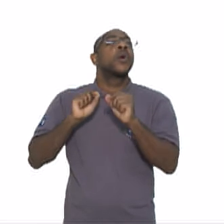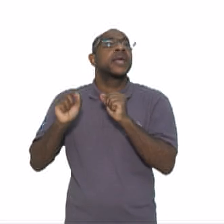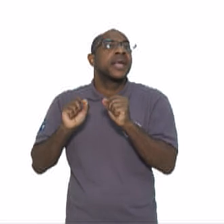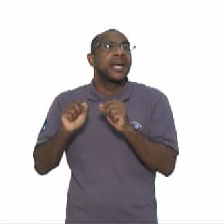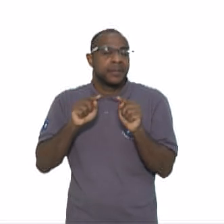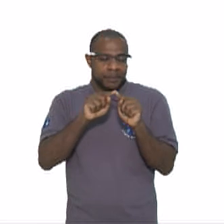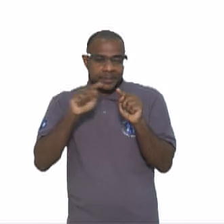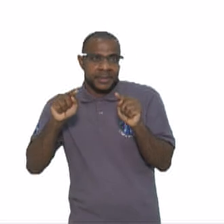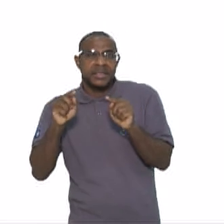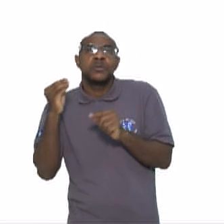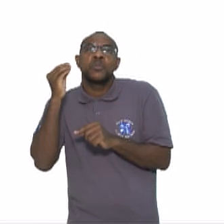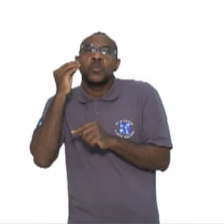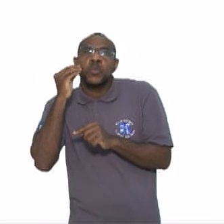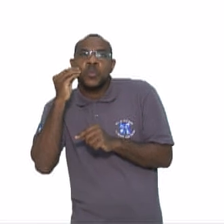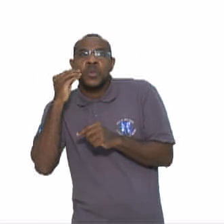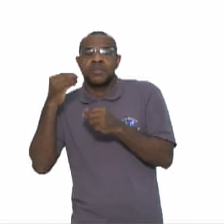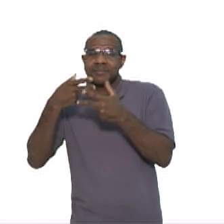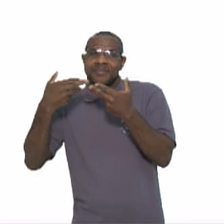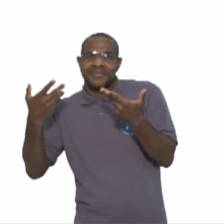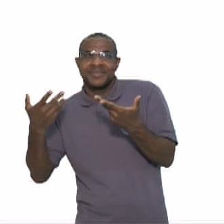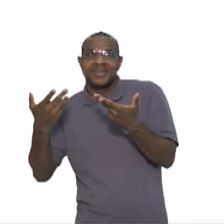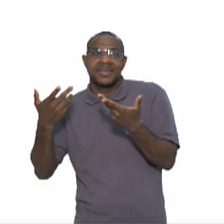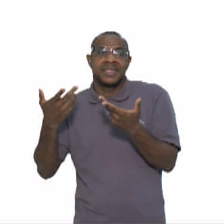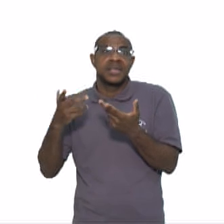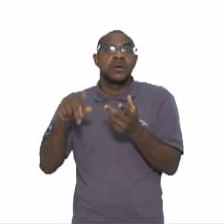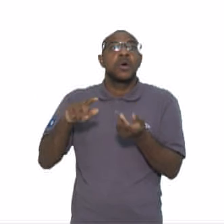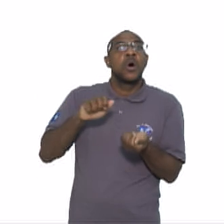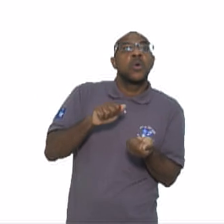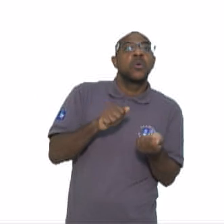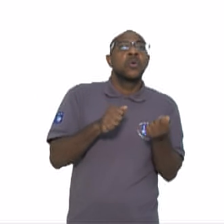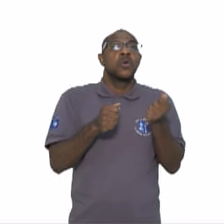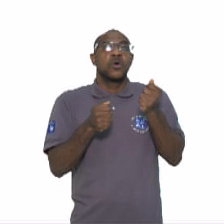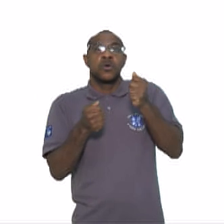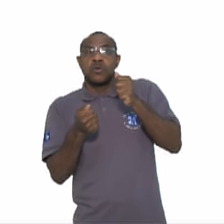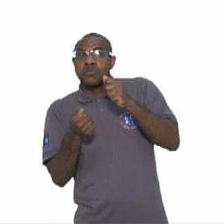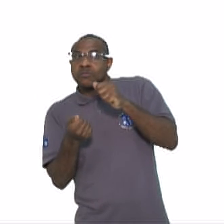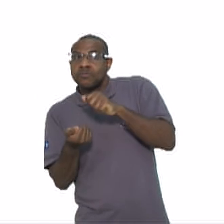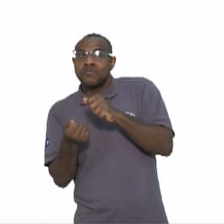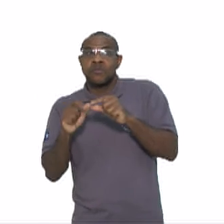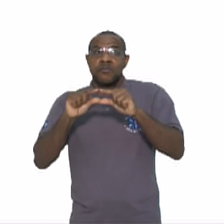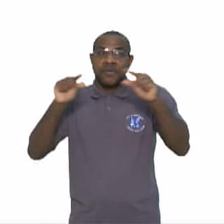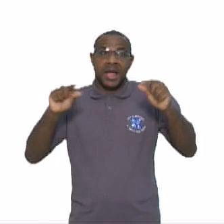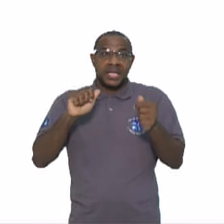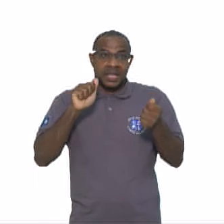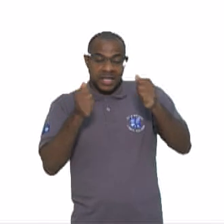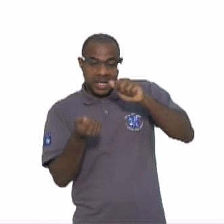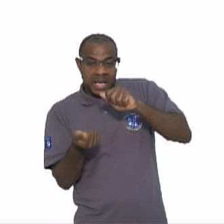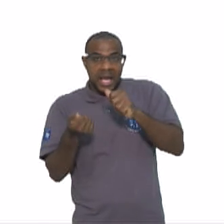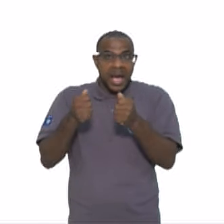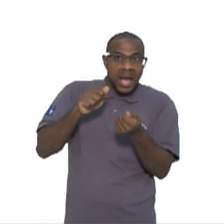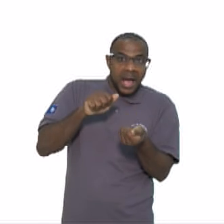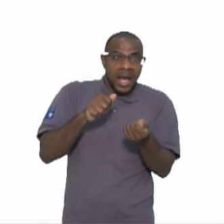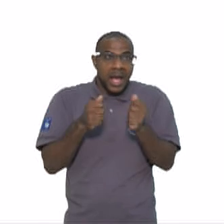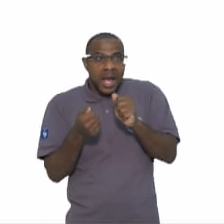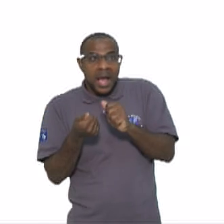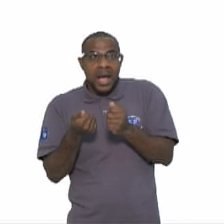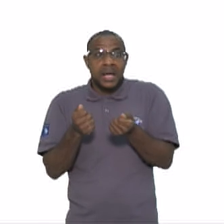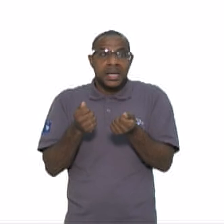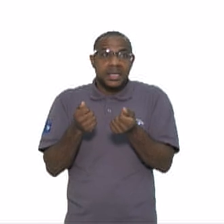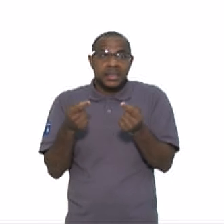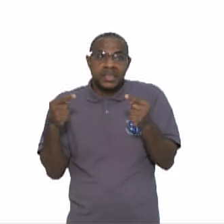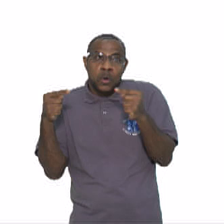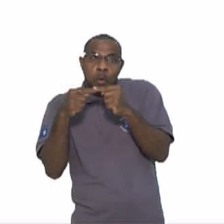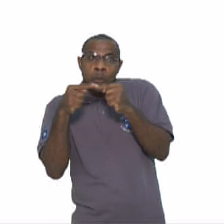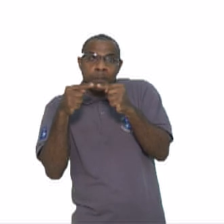de beijo. Que frase se adequa melhor aos espaços? Então, assim, como eu disse, né,